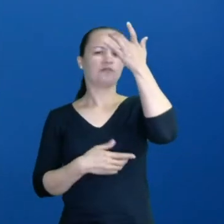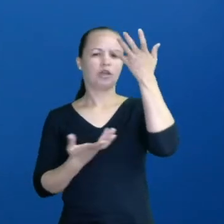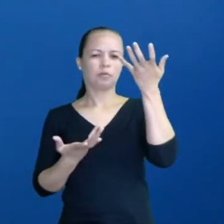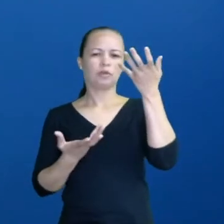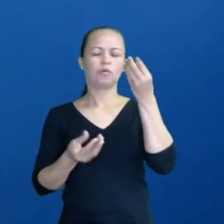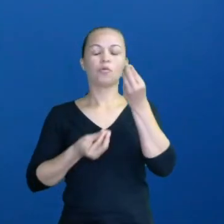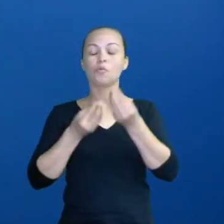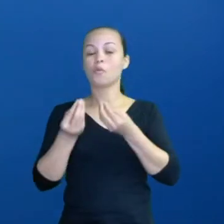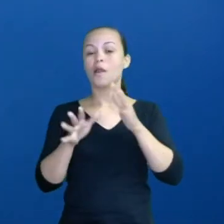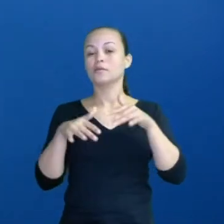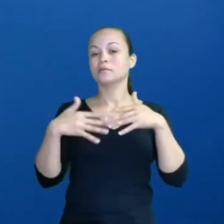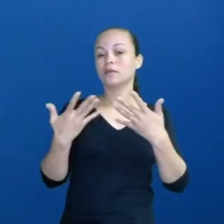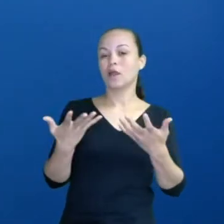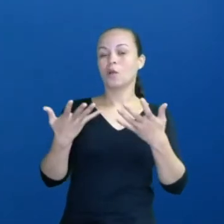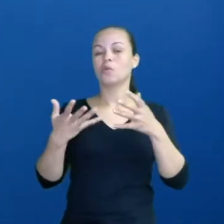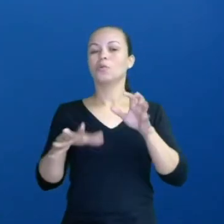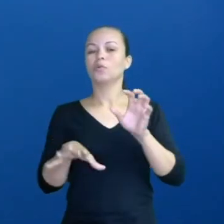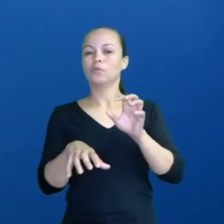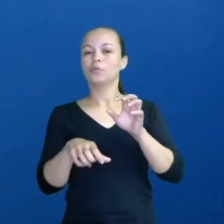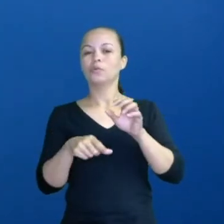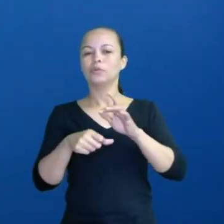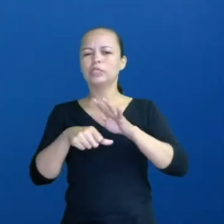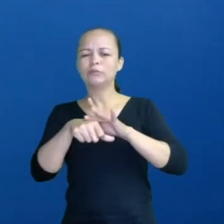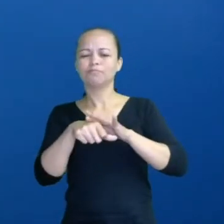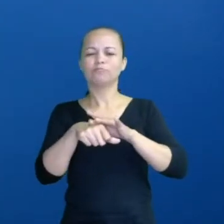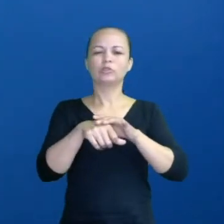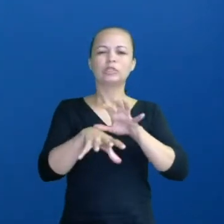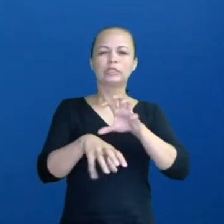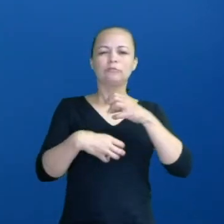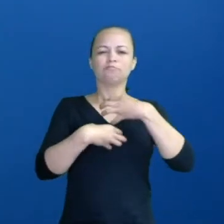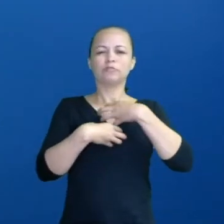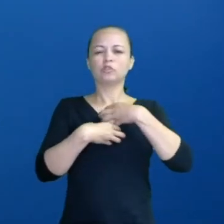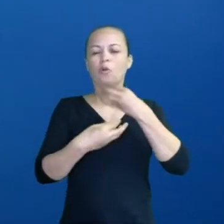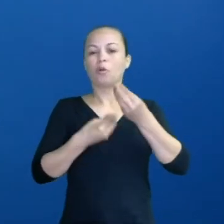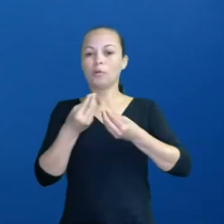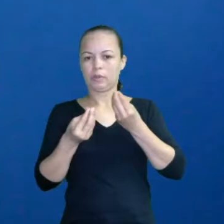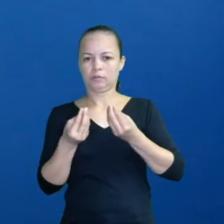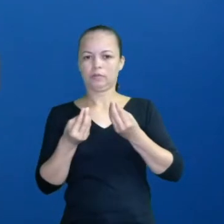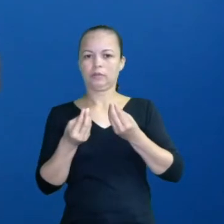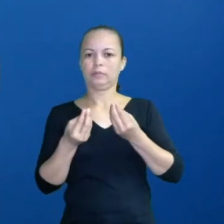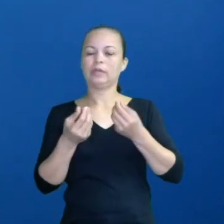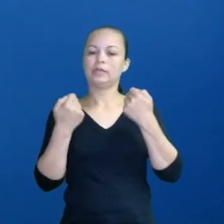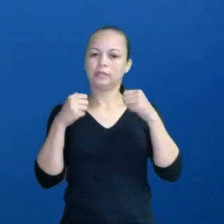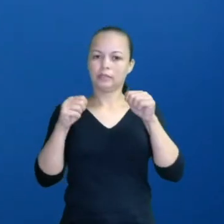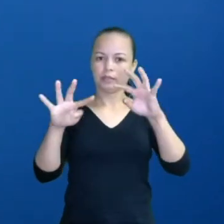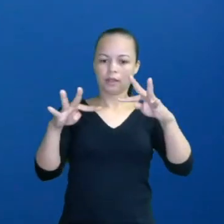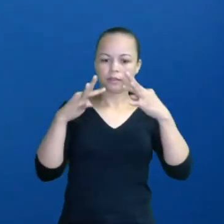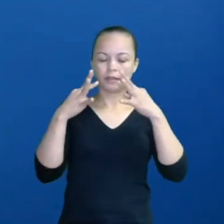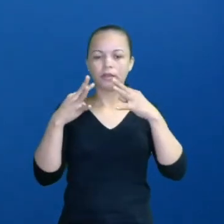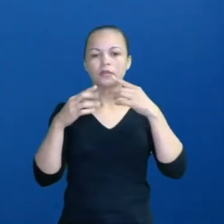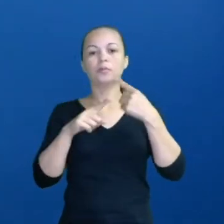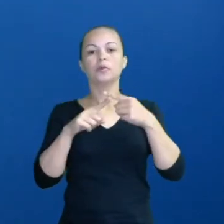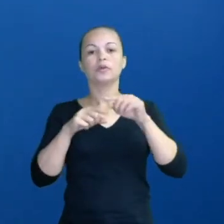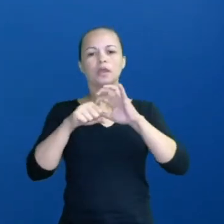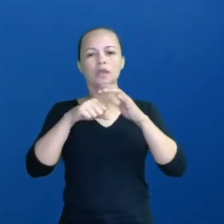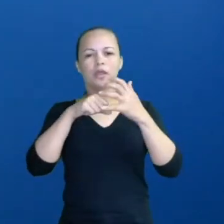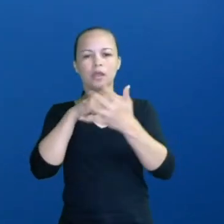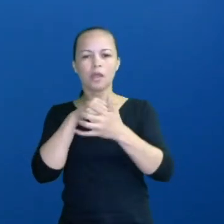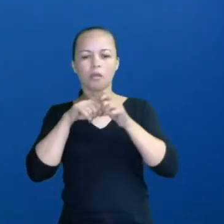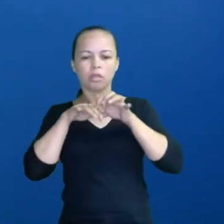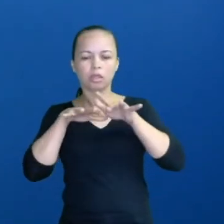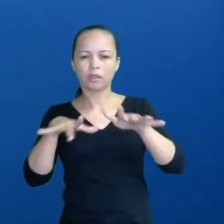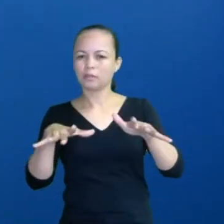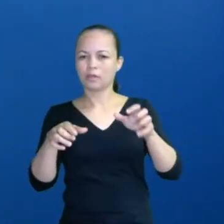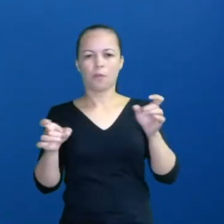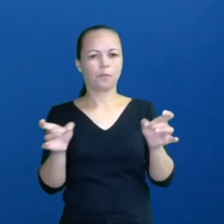são causados, mas a gente precisa estar atento, porque a pandemia não acabou. Estamos felizes porque muitas pessoas já se